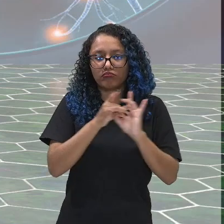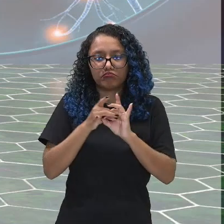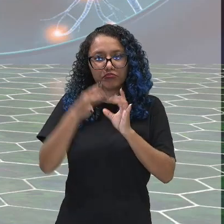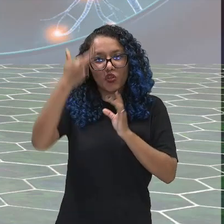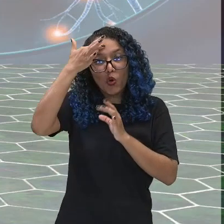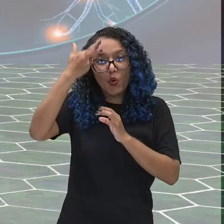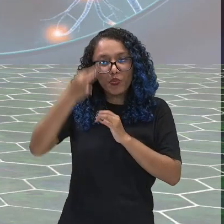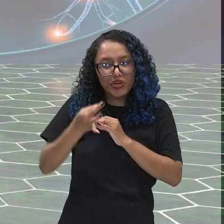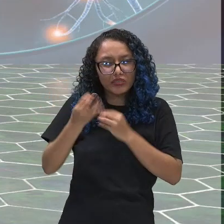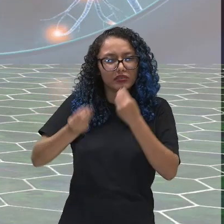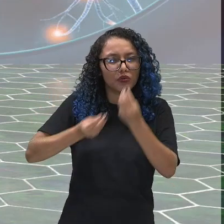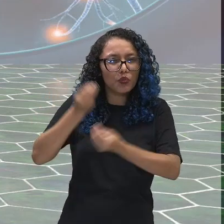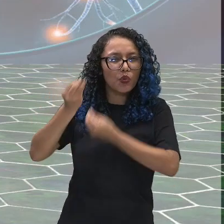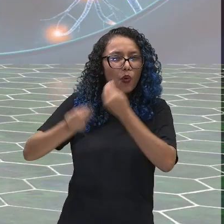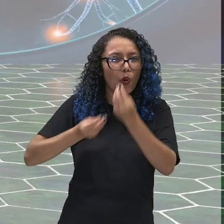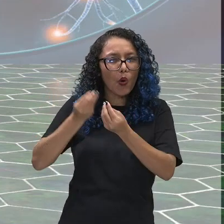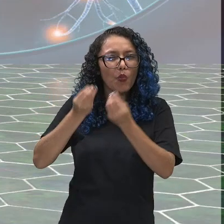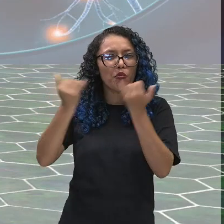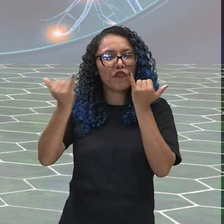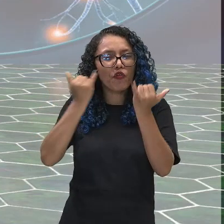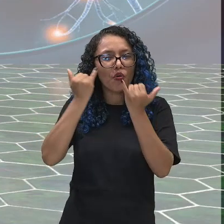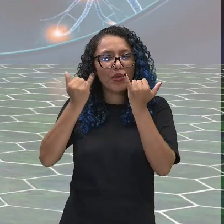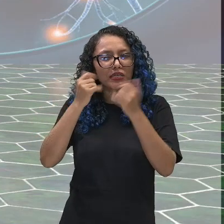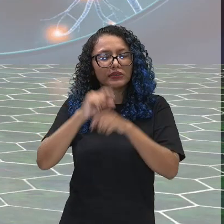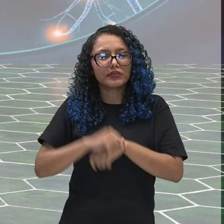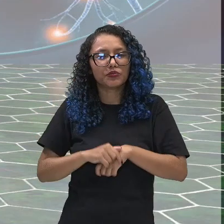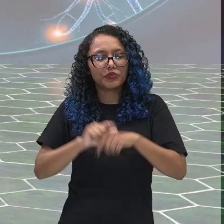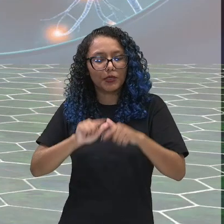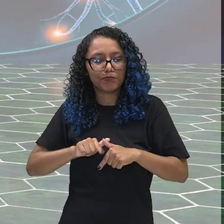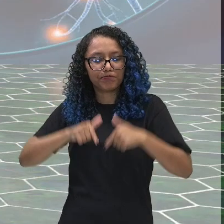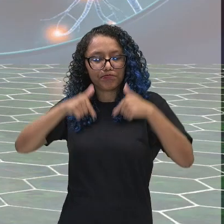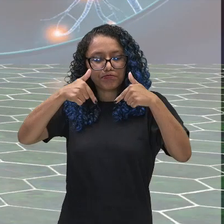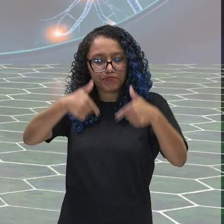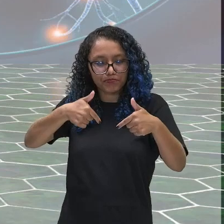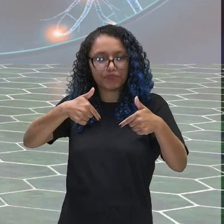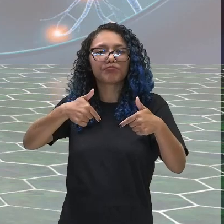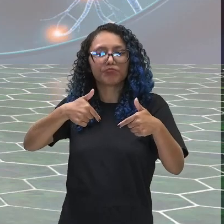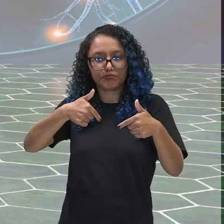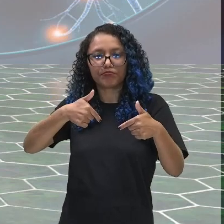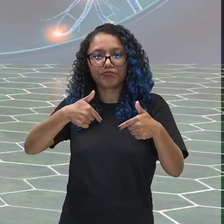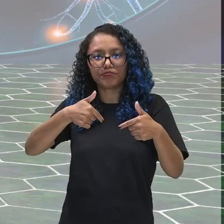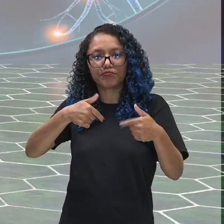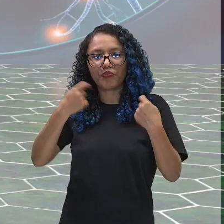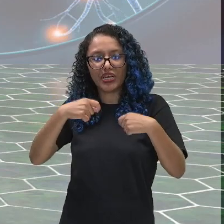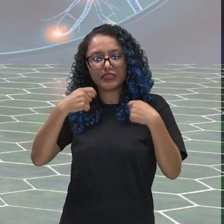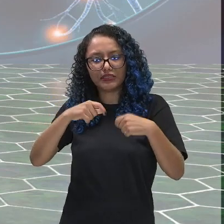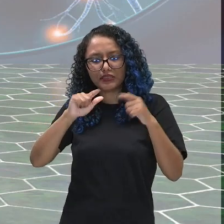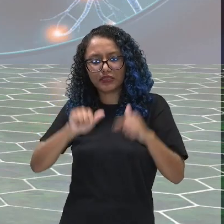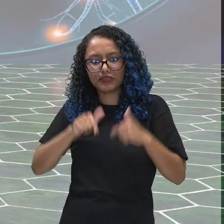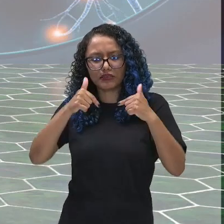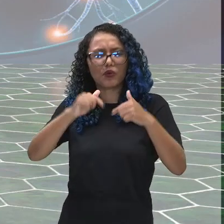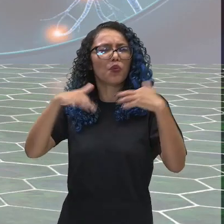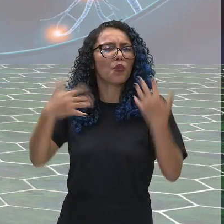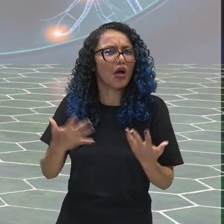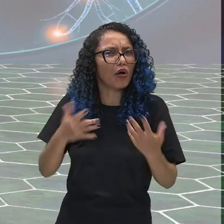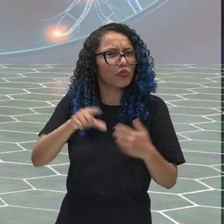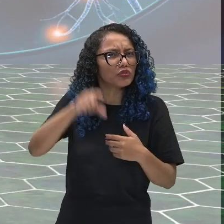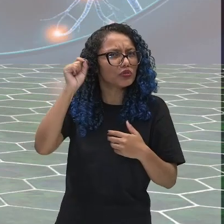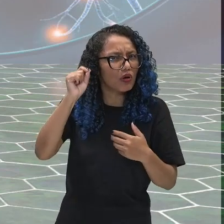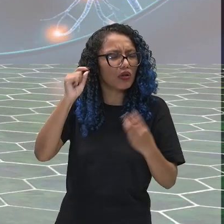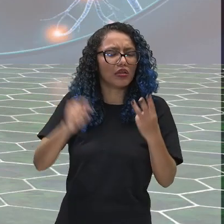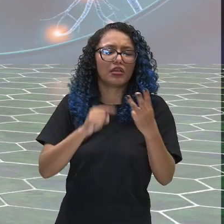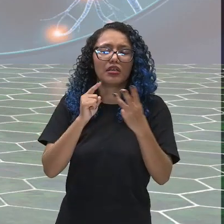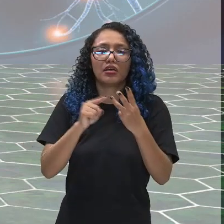de processar e dar resposta, né, o comando do que deve ser executado, e a função motora, que é